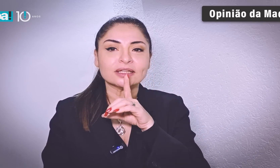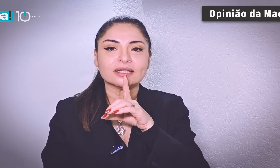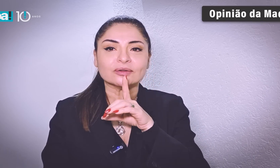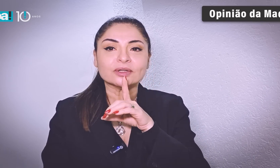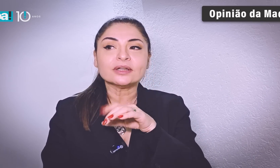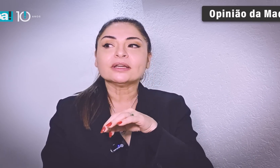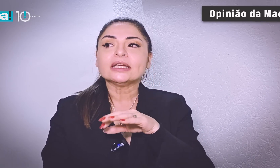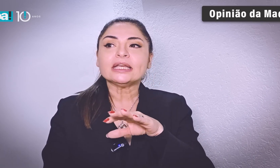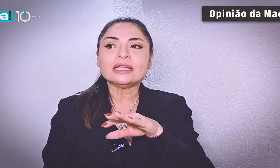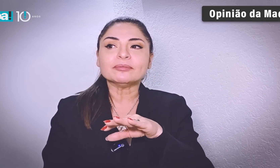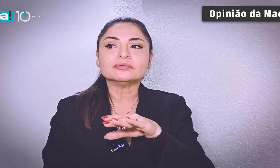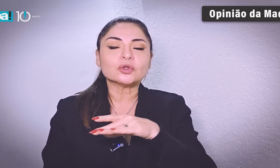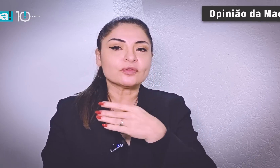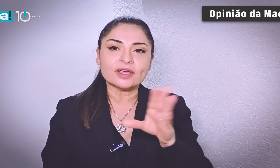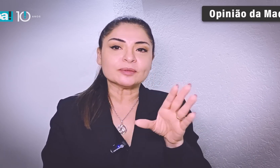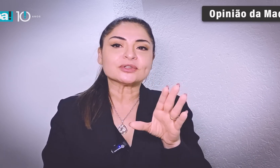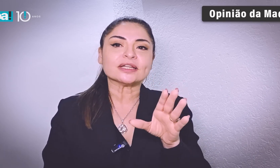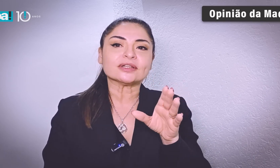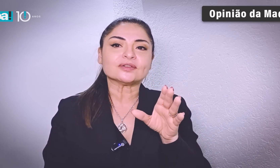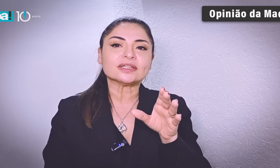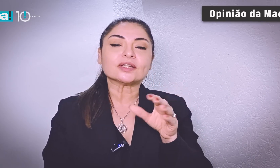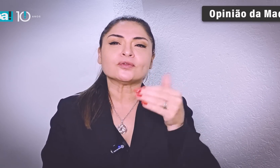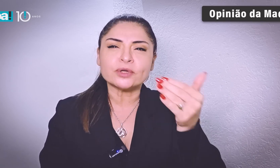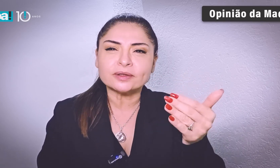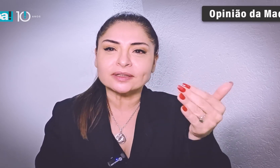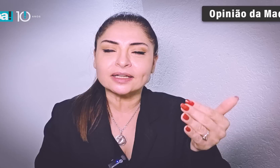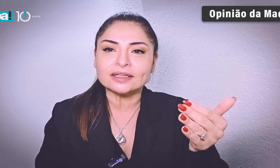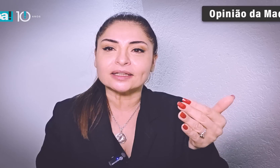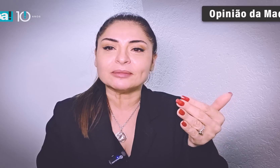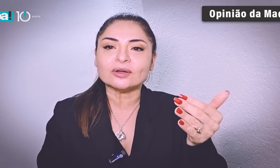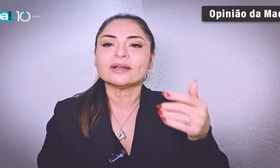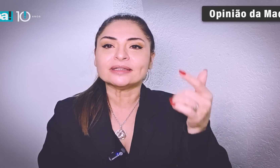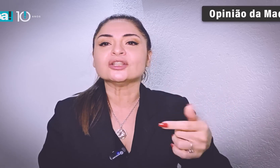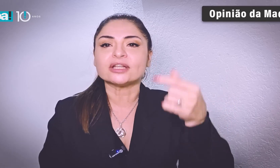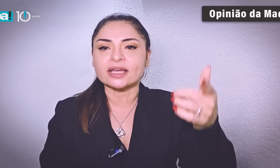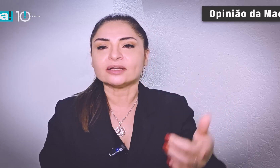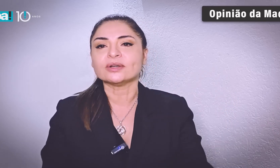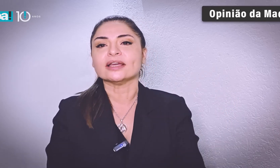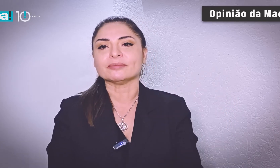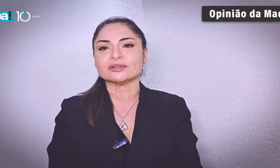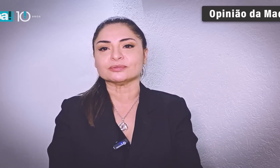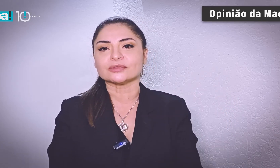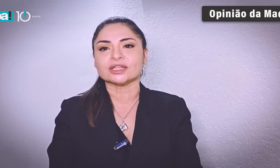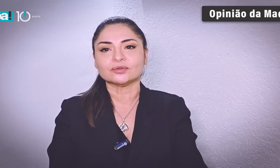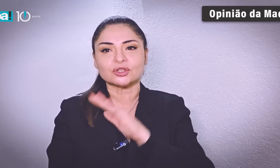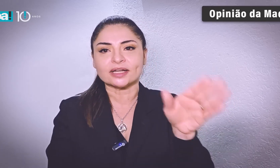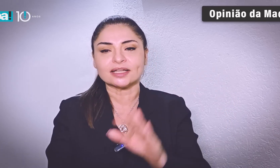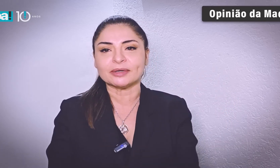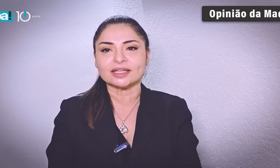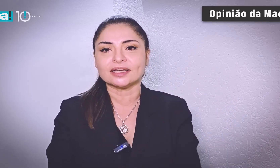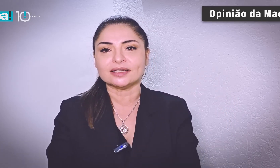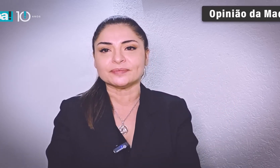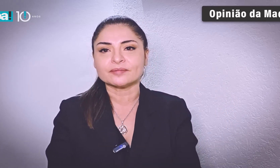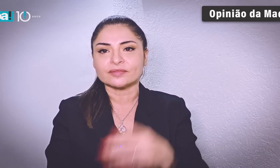não estou entendendo. E 90% das vezes que eu fui tentar entender melhor, eu entendi que era doideira mesmo, que não tinha